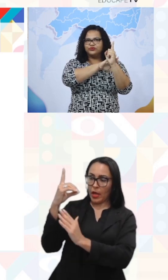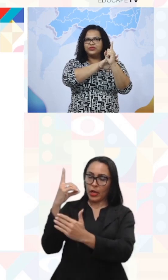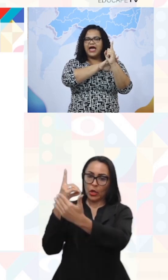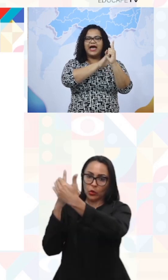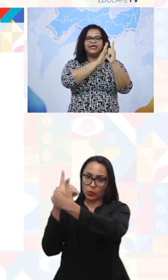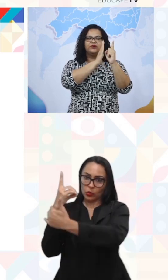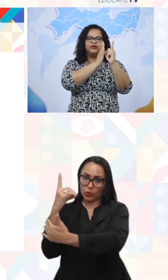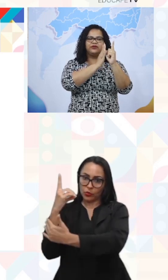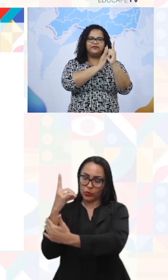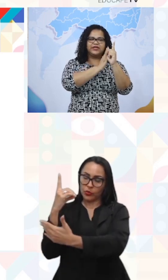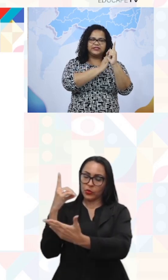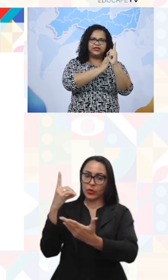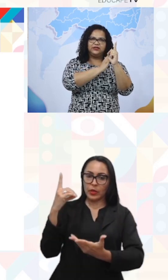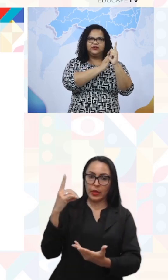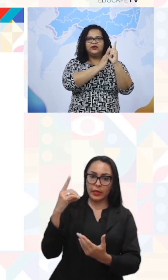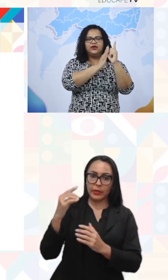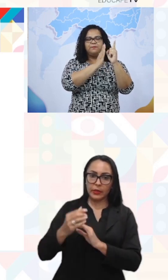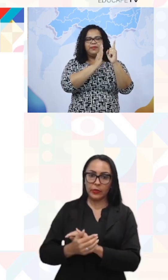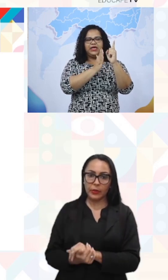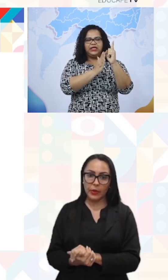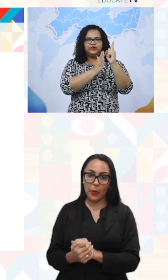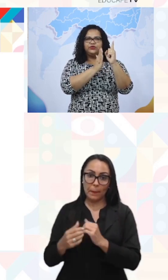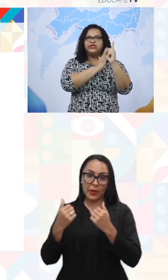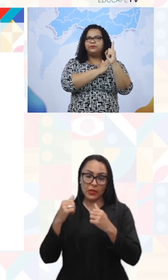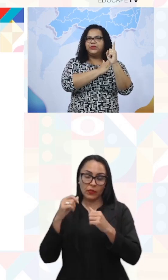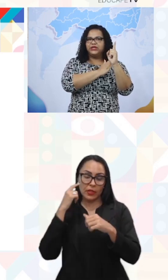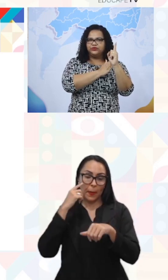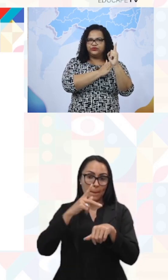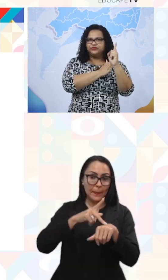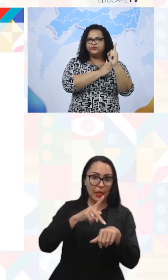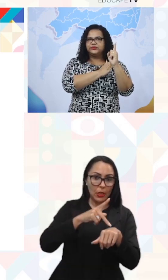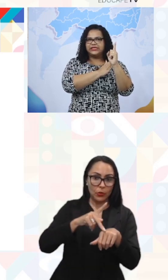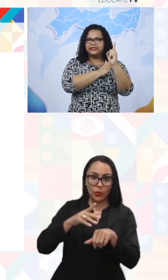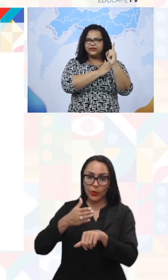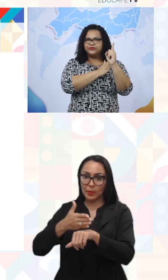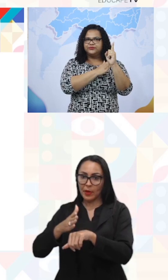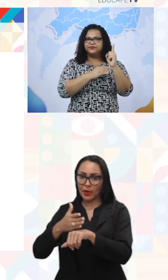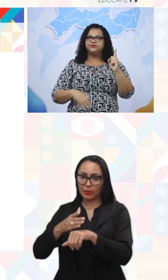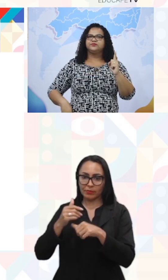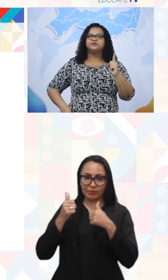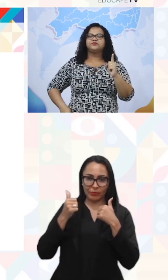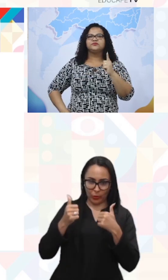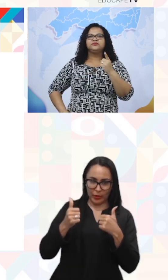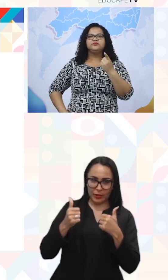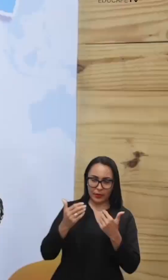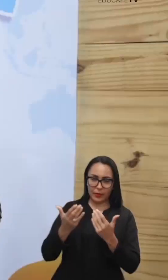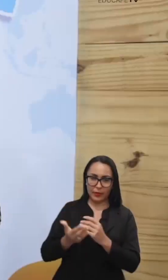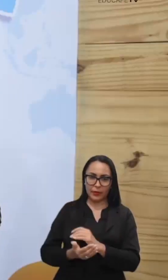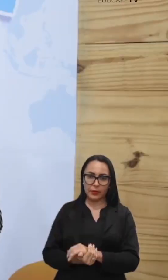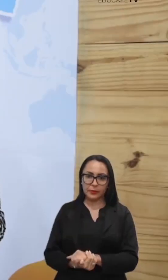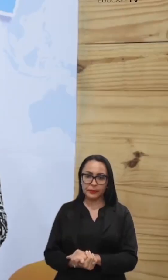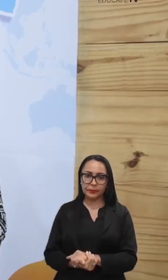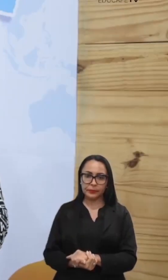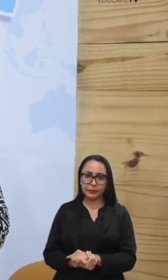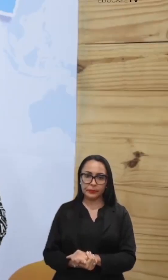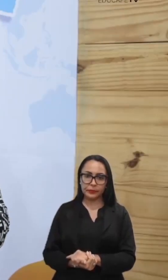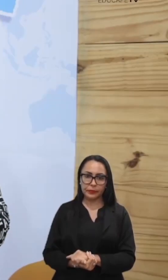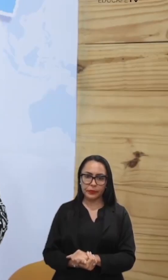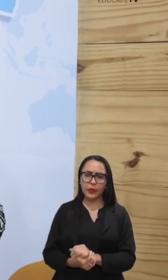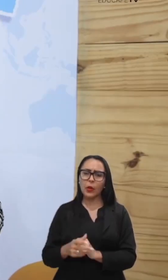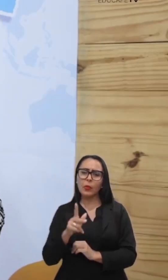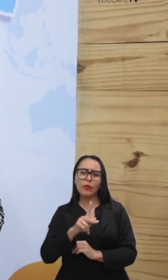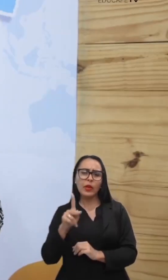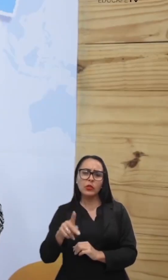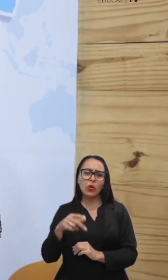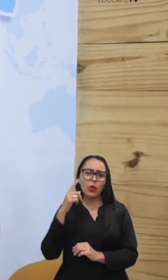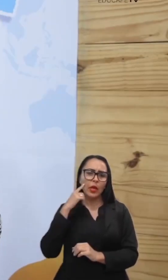dorso. Aí eu tenho que fazer preto e branco, tá certo? Ô, professora, mas esse aí que tá